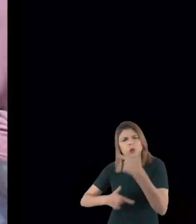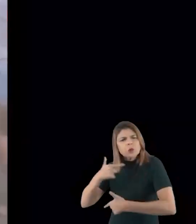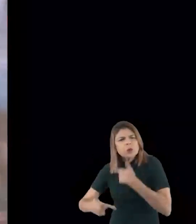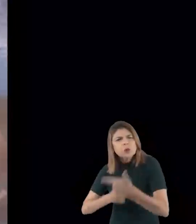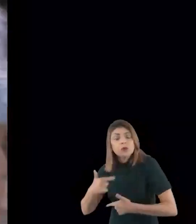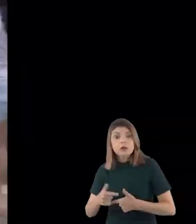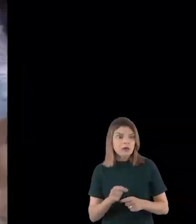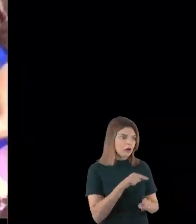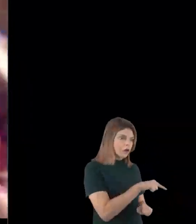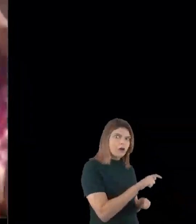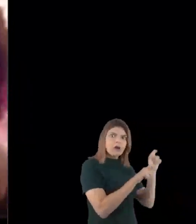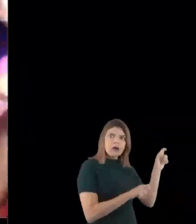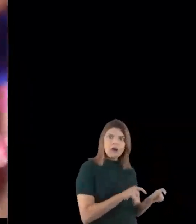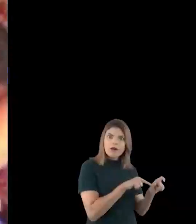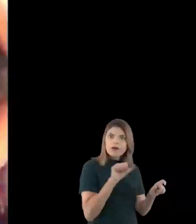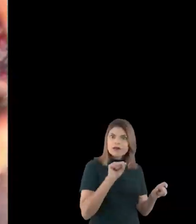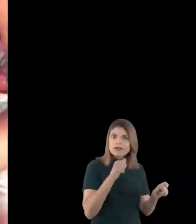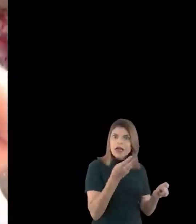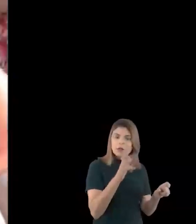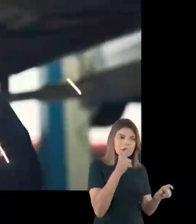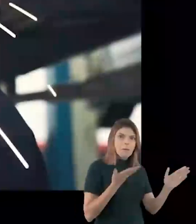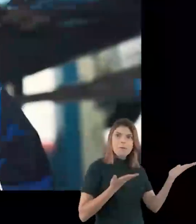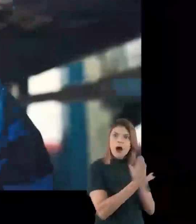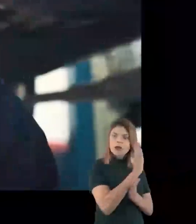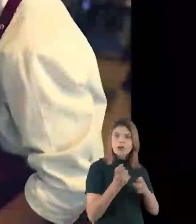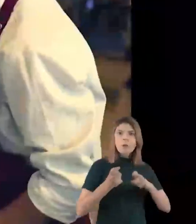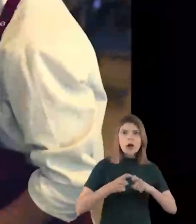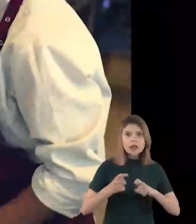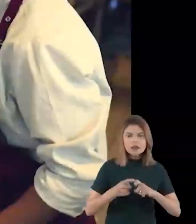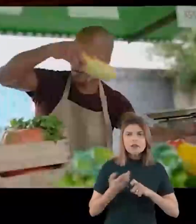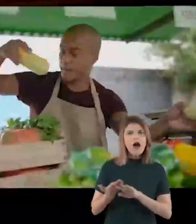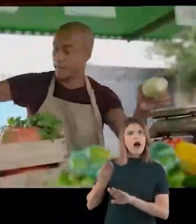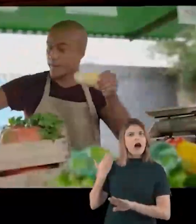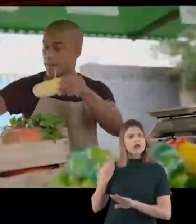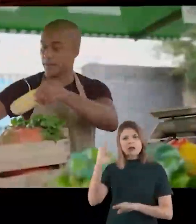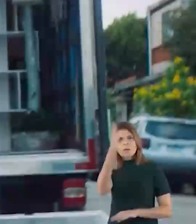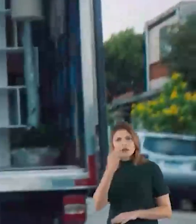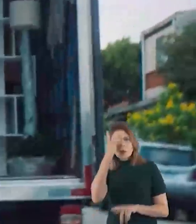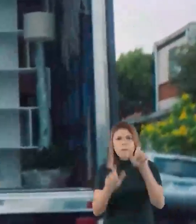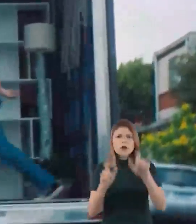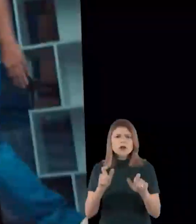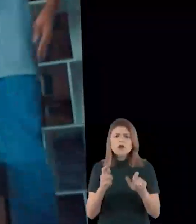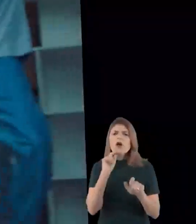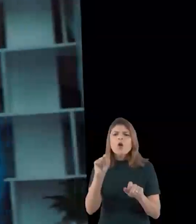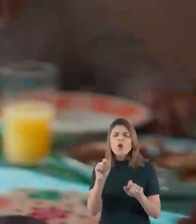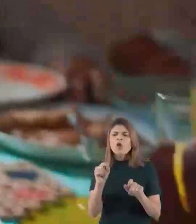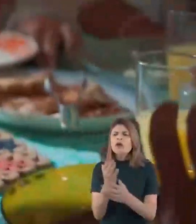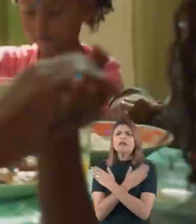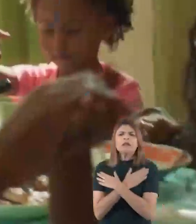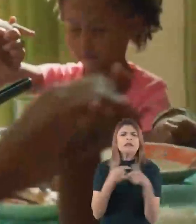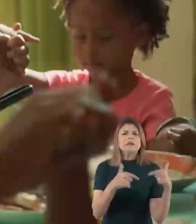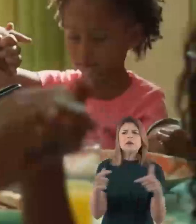de diferentes festivais culturais brasileiros e suas roupas típicas, imagens do dia a dia de diferentes famílias em ambientes